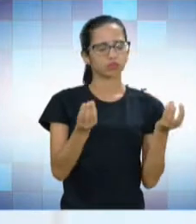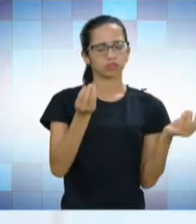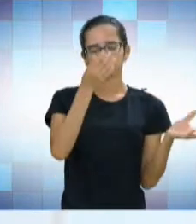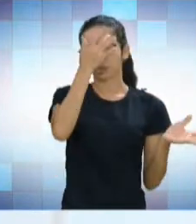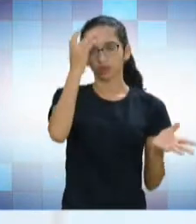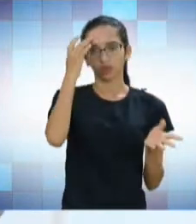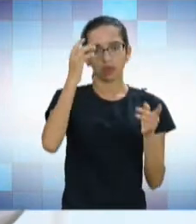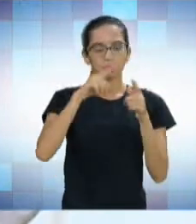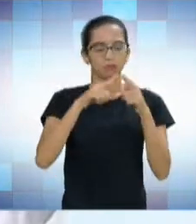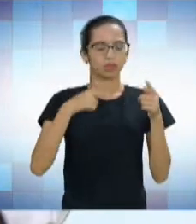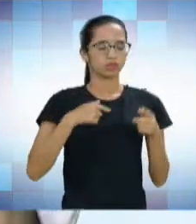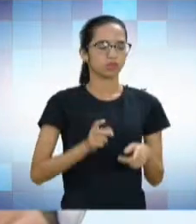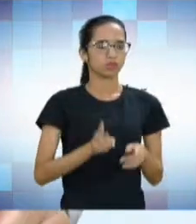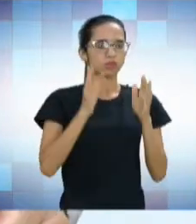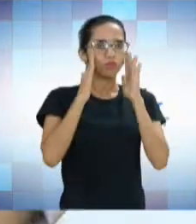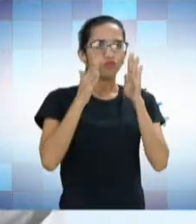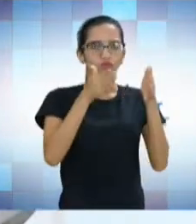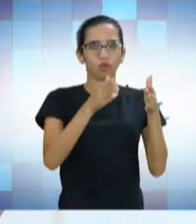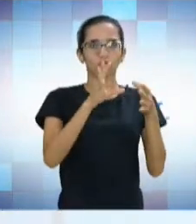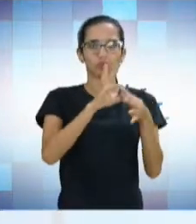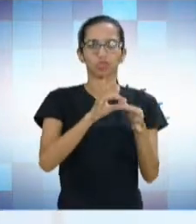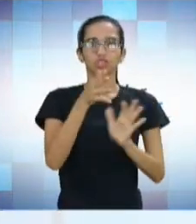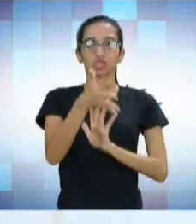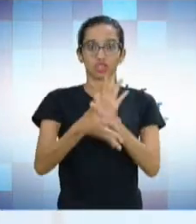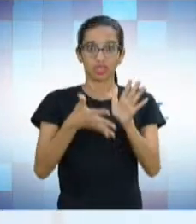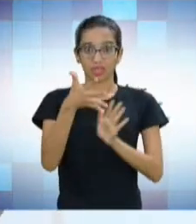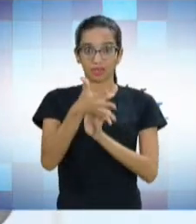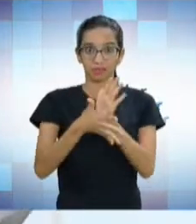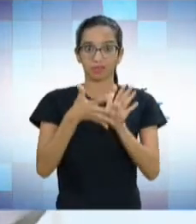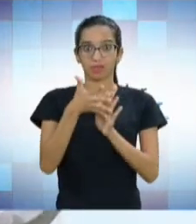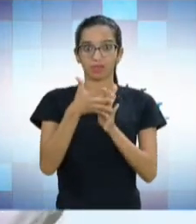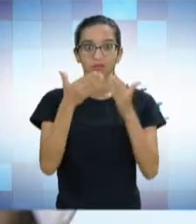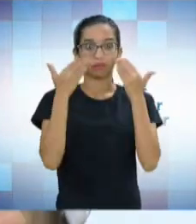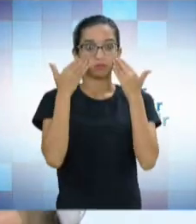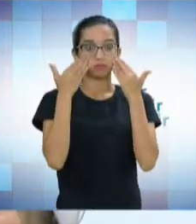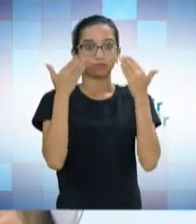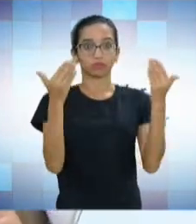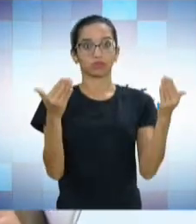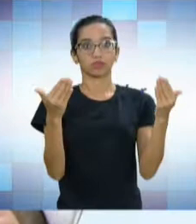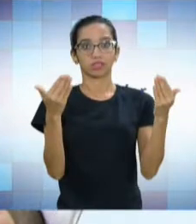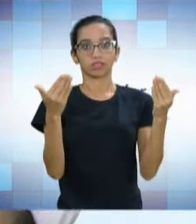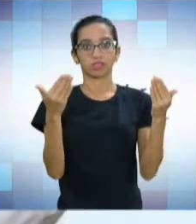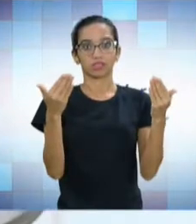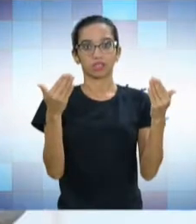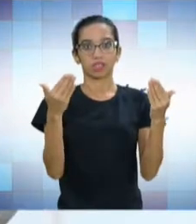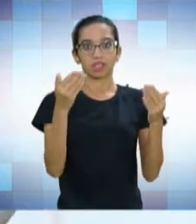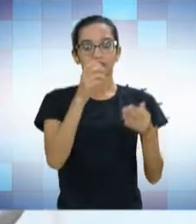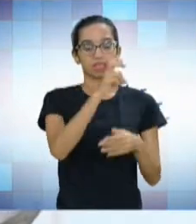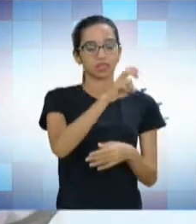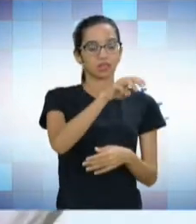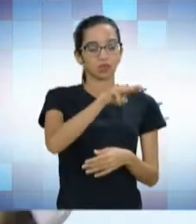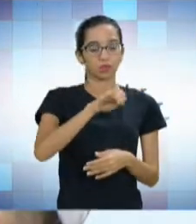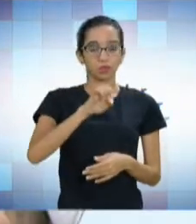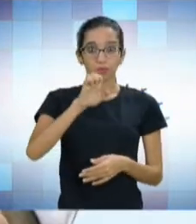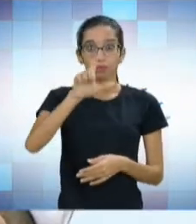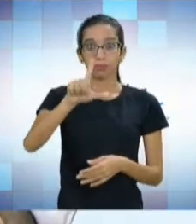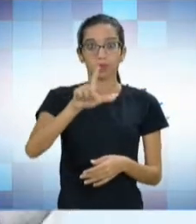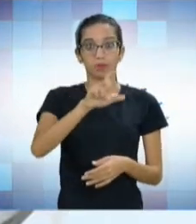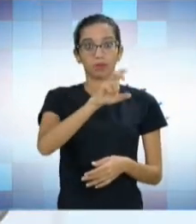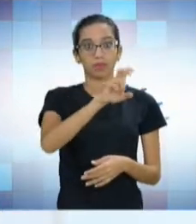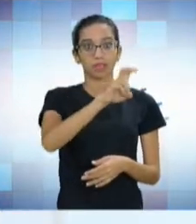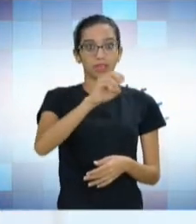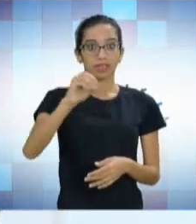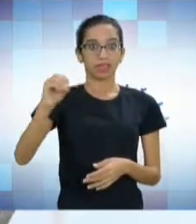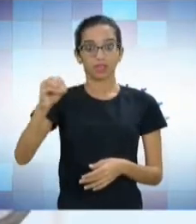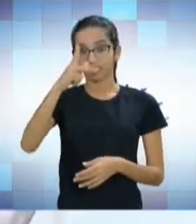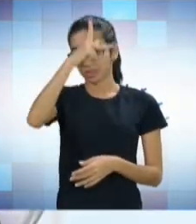mas eu gosto focar muito projeto de libras que ele foi exemplo nacional sin que 5500 prefeitura